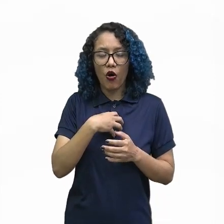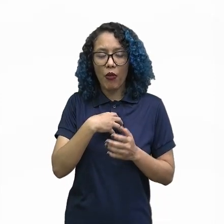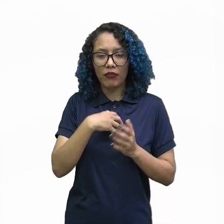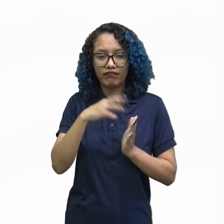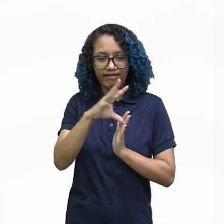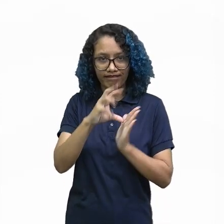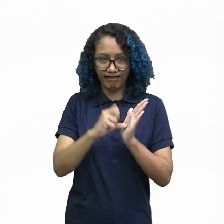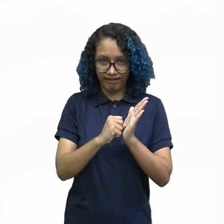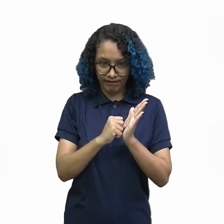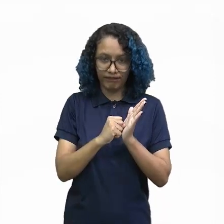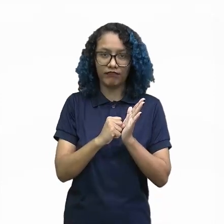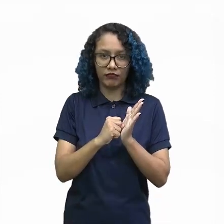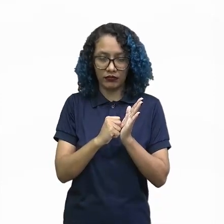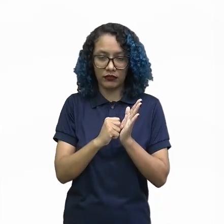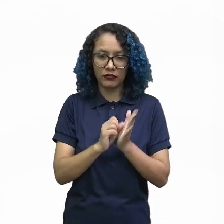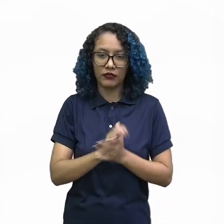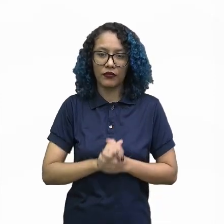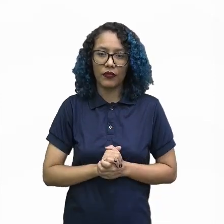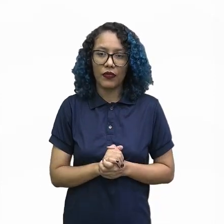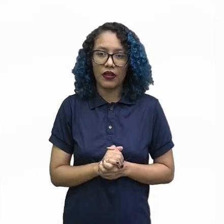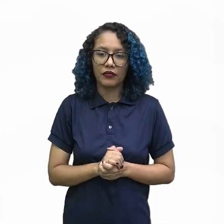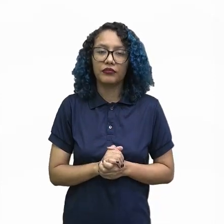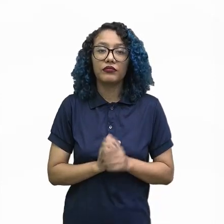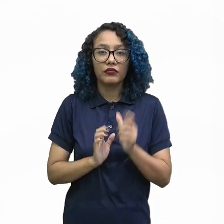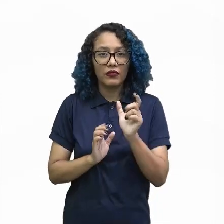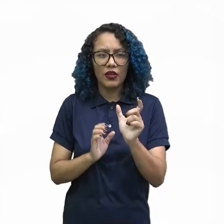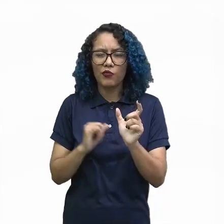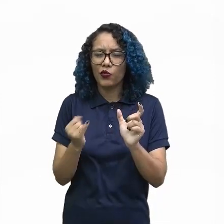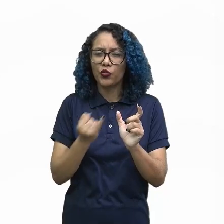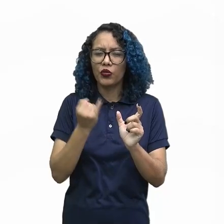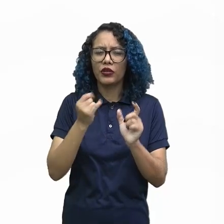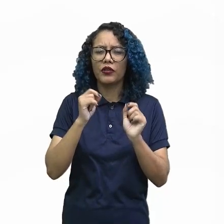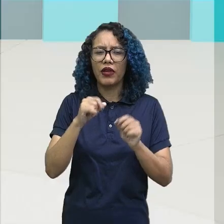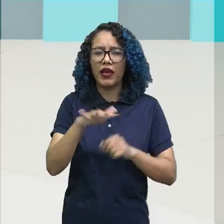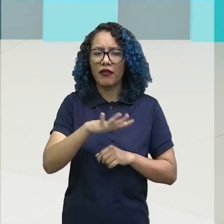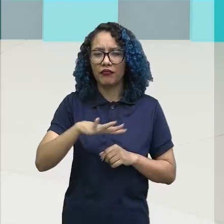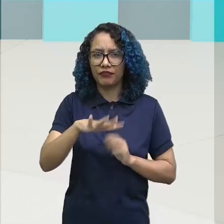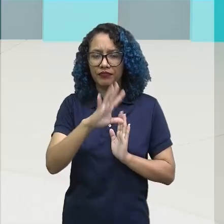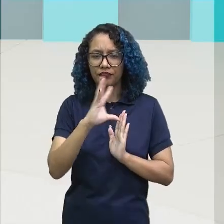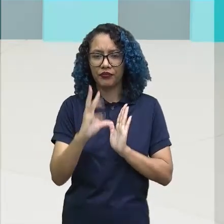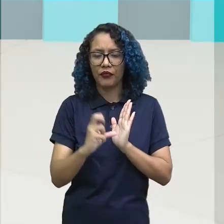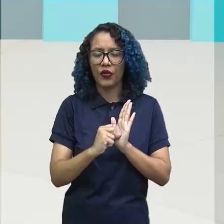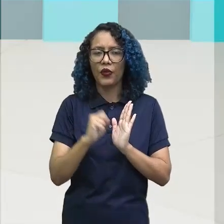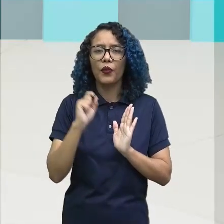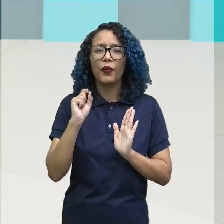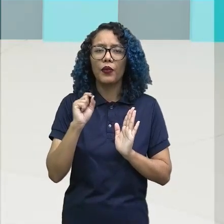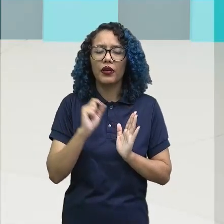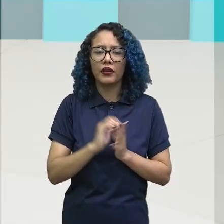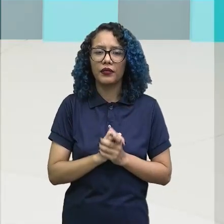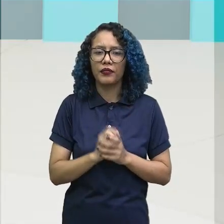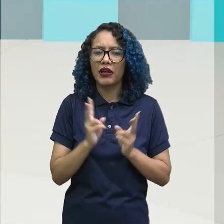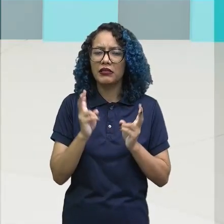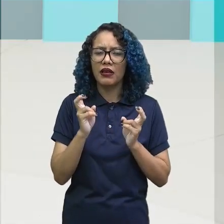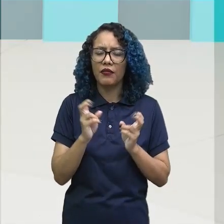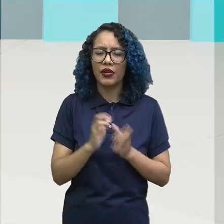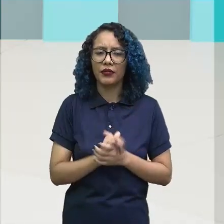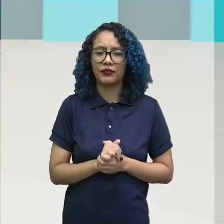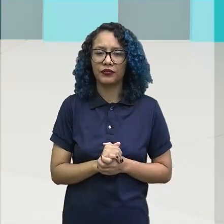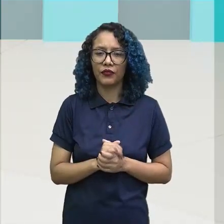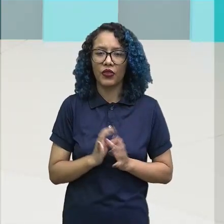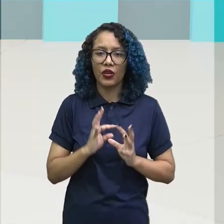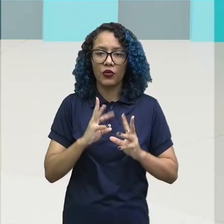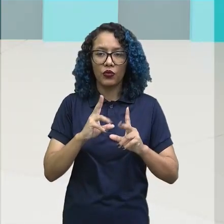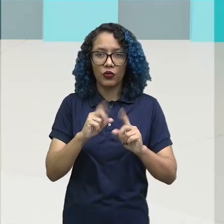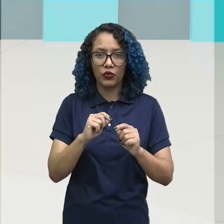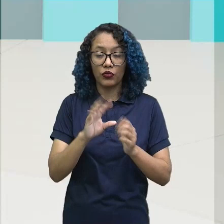simbólico. Olha só, essa palavra é muito importante, campo simbólico, porque a gente vai perceber que tudo possui